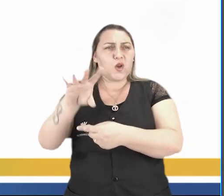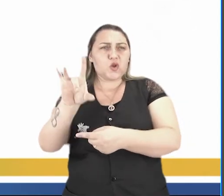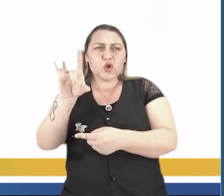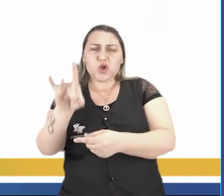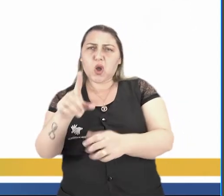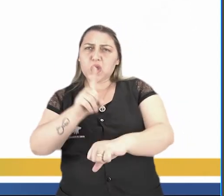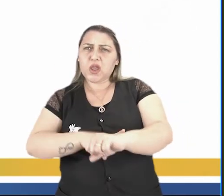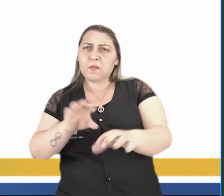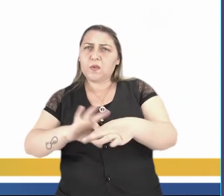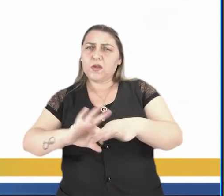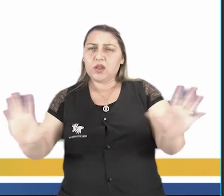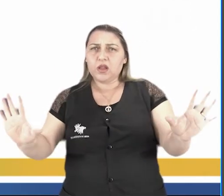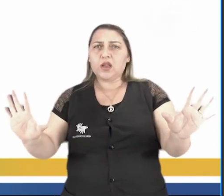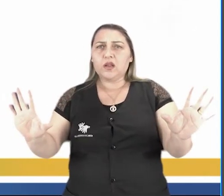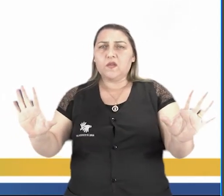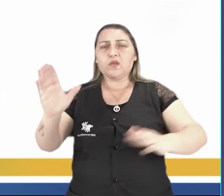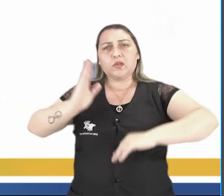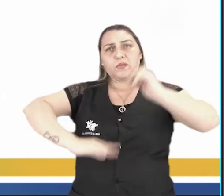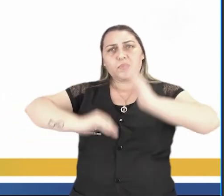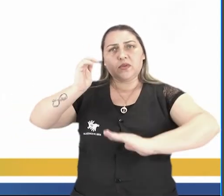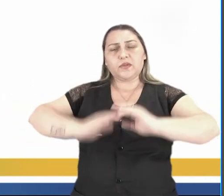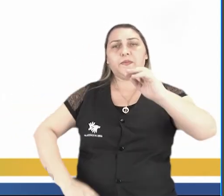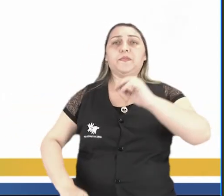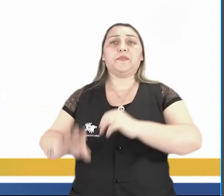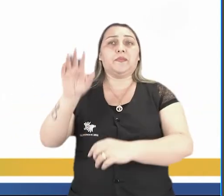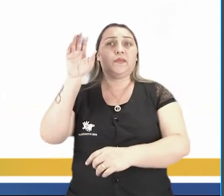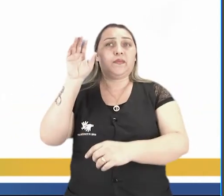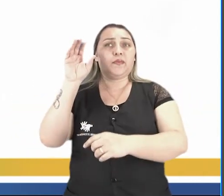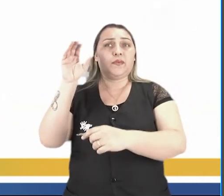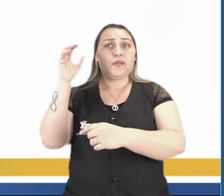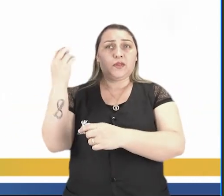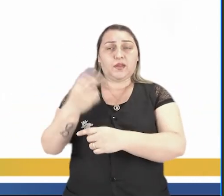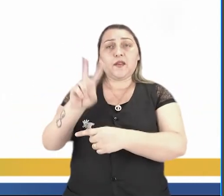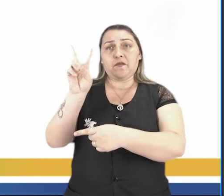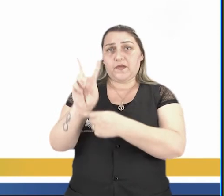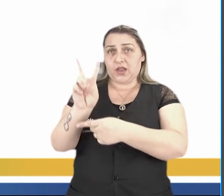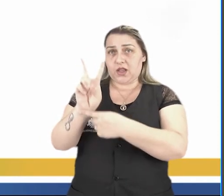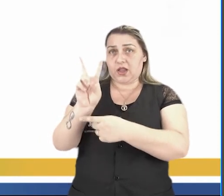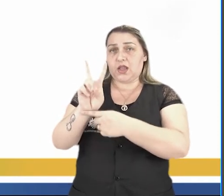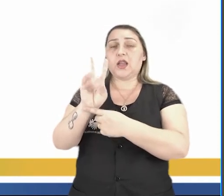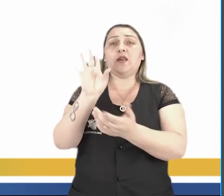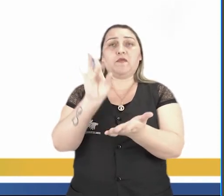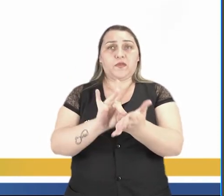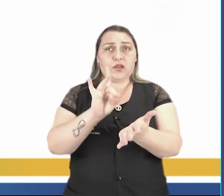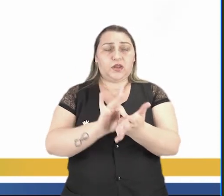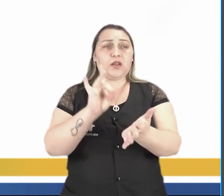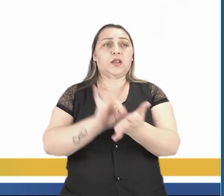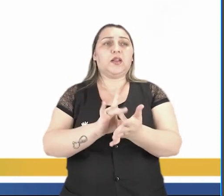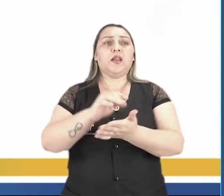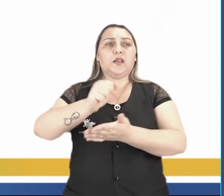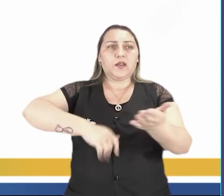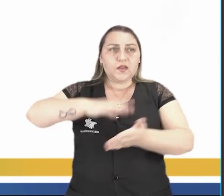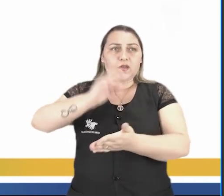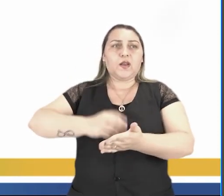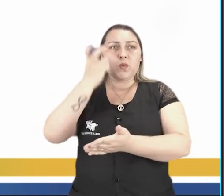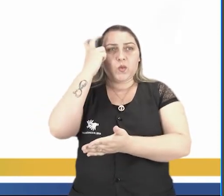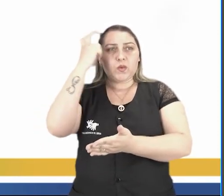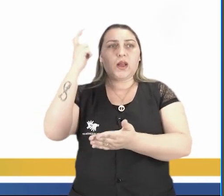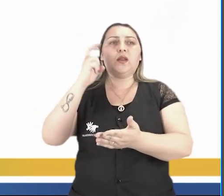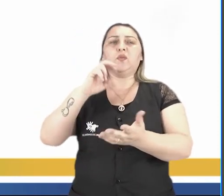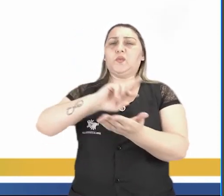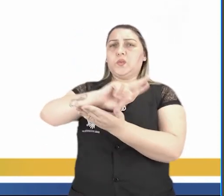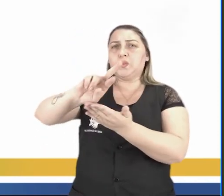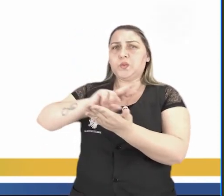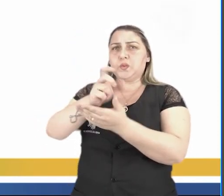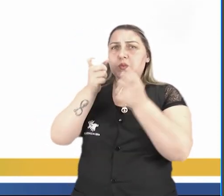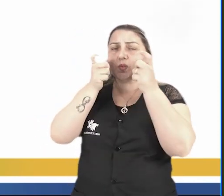somente no tempo livre das obrigações profissionais. A segunda é verdadeira. São atividades culturais que englobam